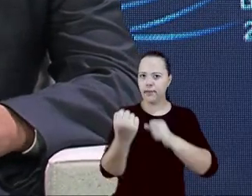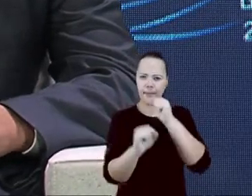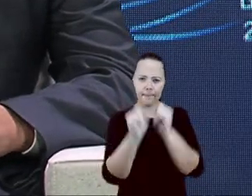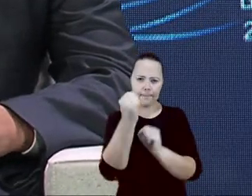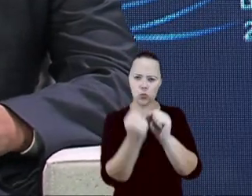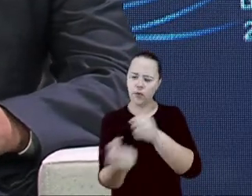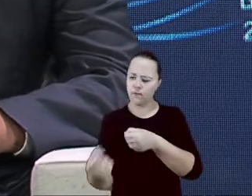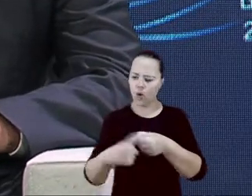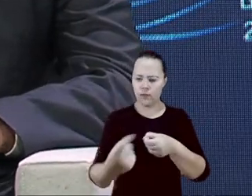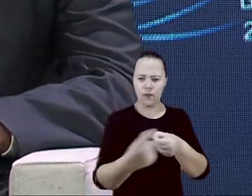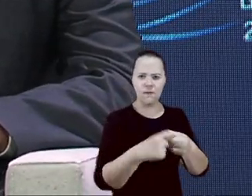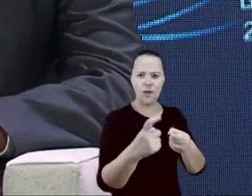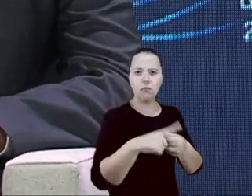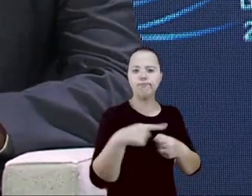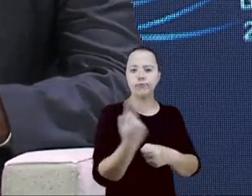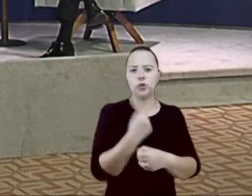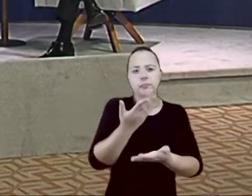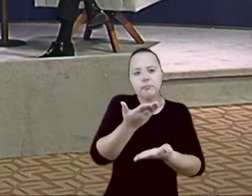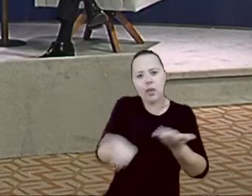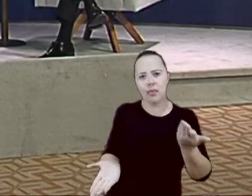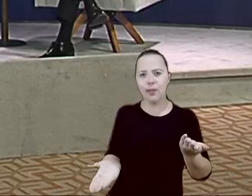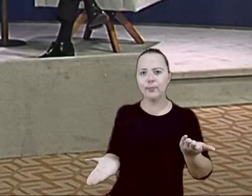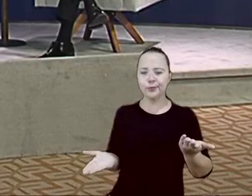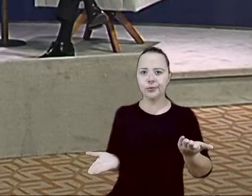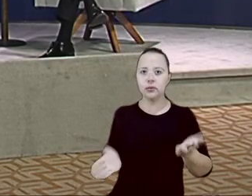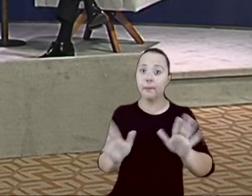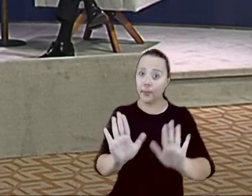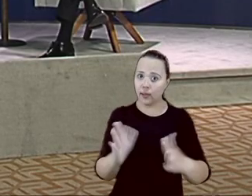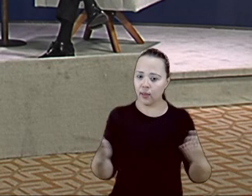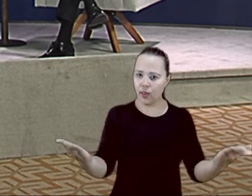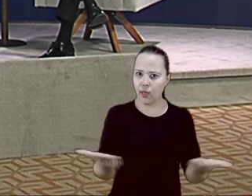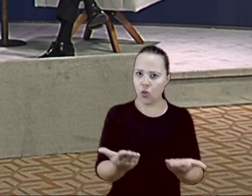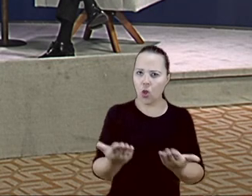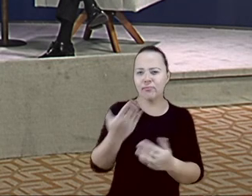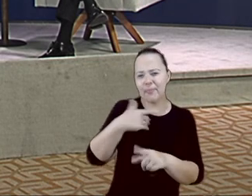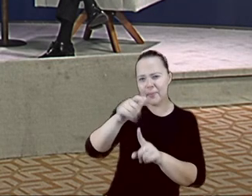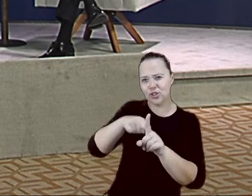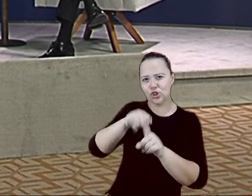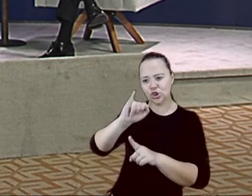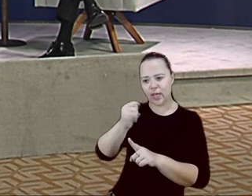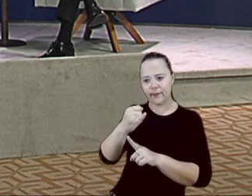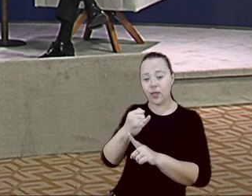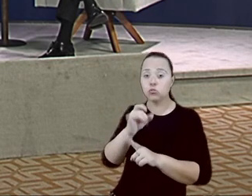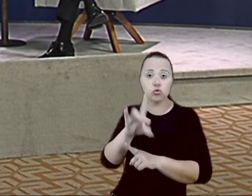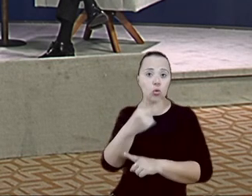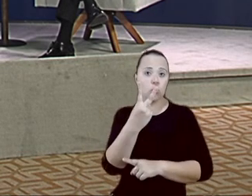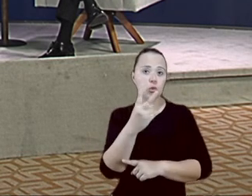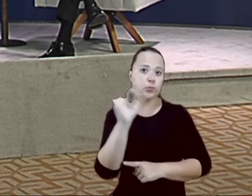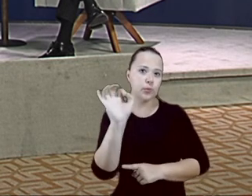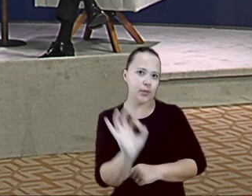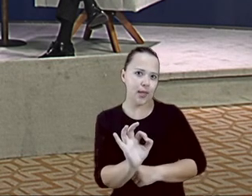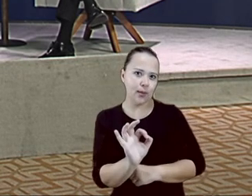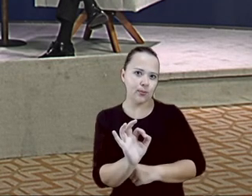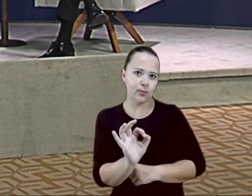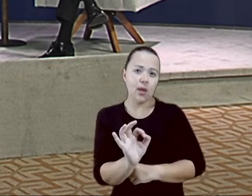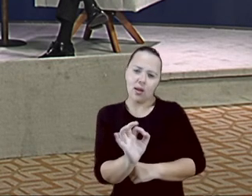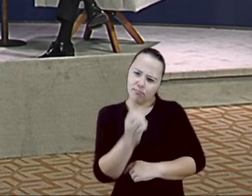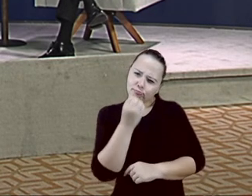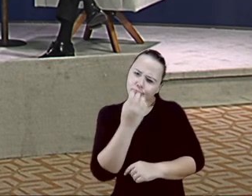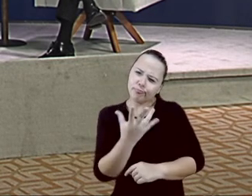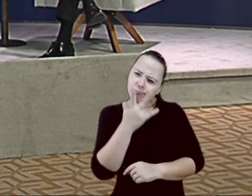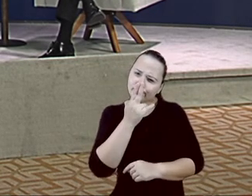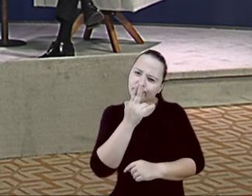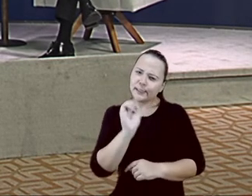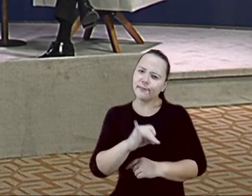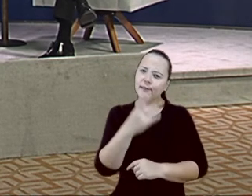né a gente perdeu e quando a gente agora Janeiro foi aproximadamente 2%. né então assim sim um número alto né estamos falando de 20